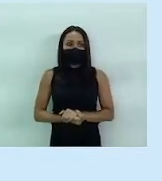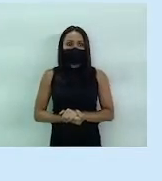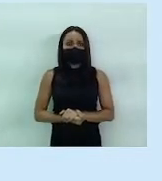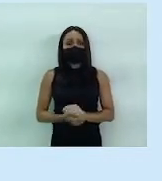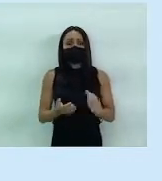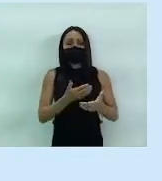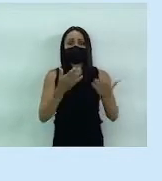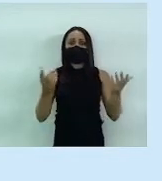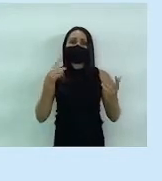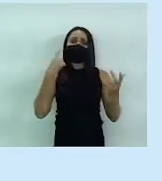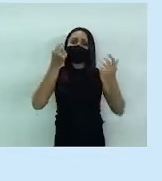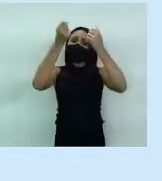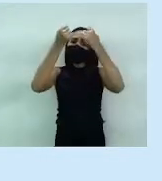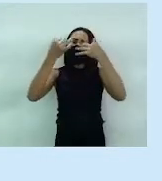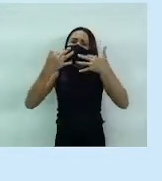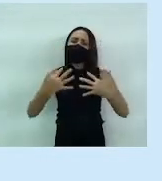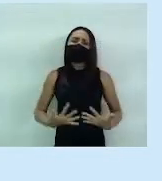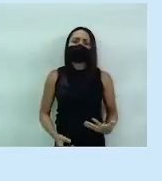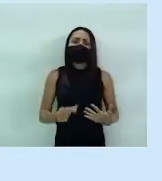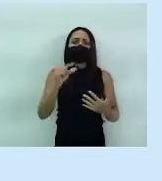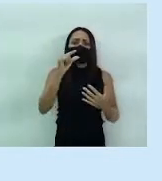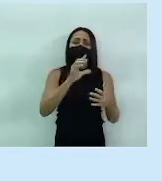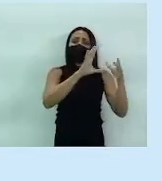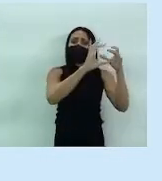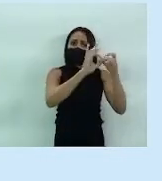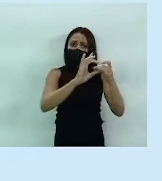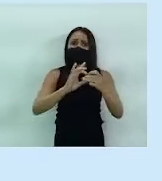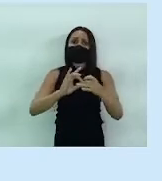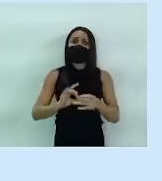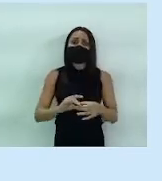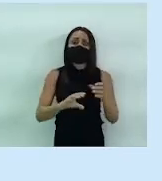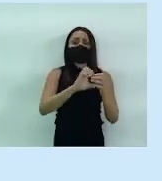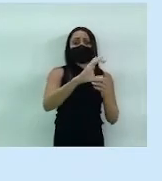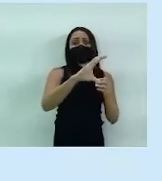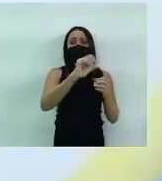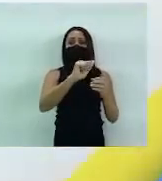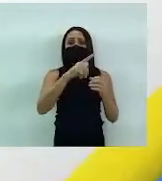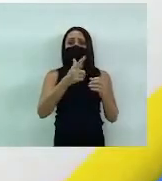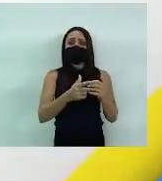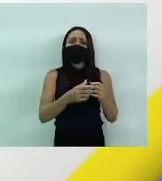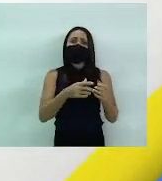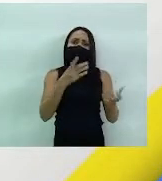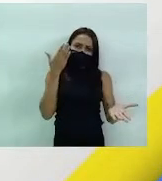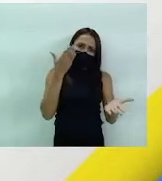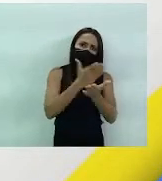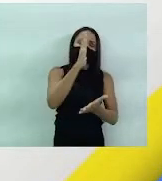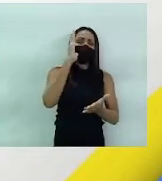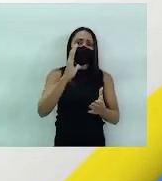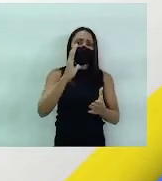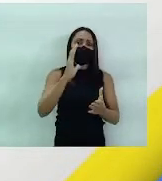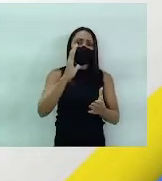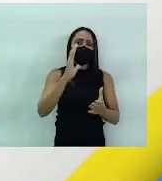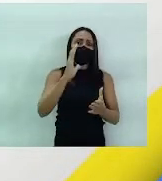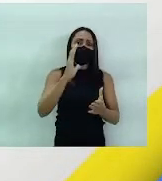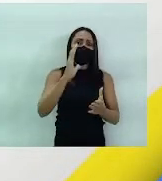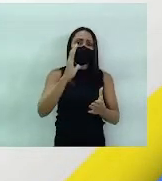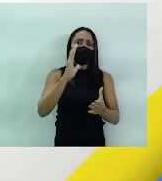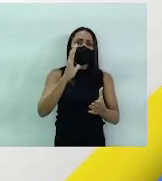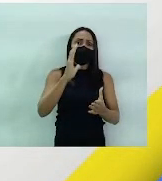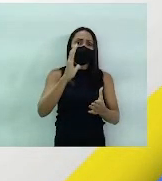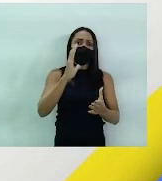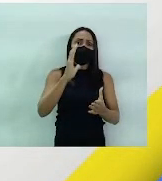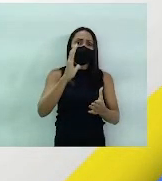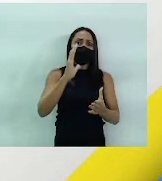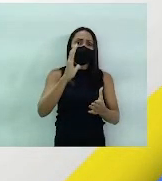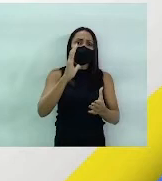Então, a gente vai falar um pouco agora da contextualização do ECA. Ele foi aprovado no Congresso Nacional. A mão de um